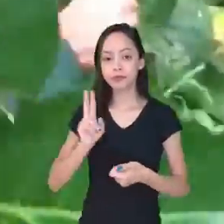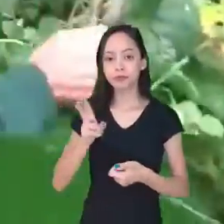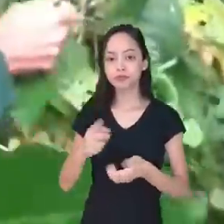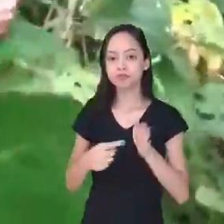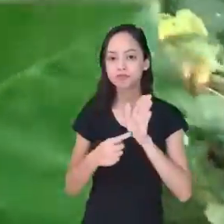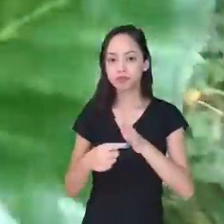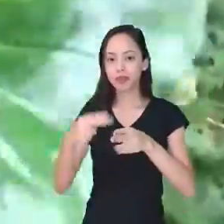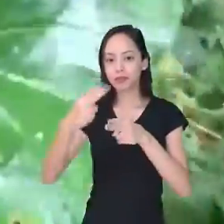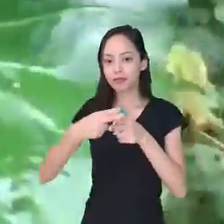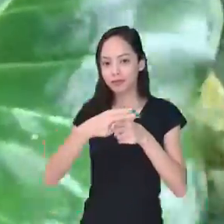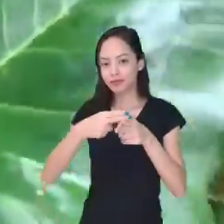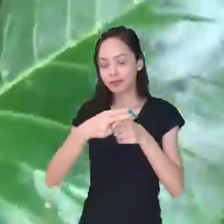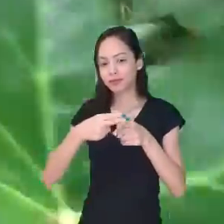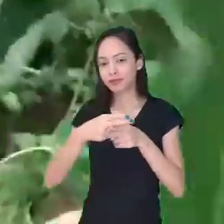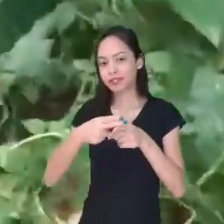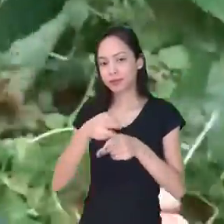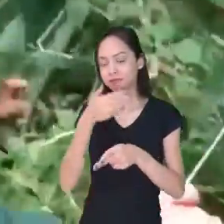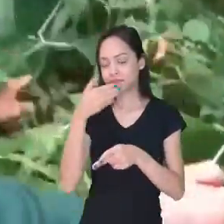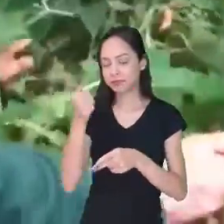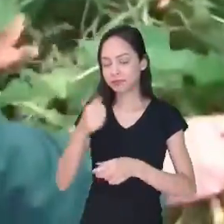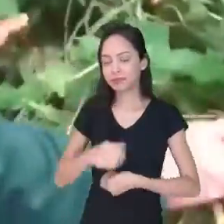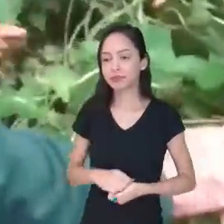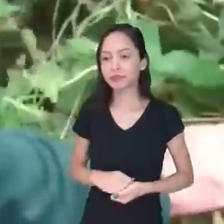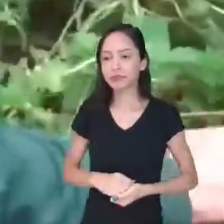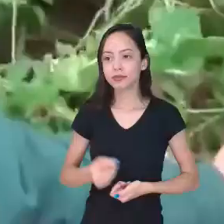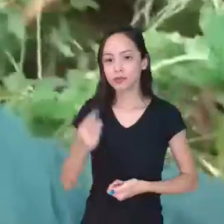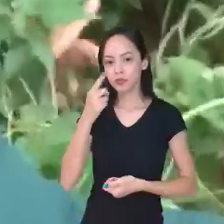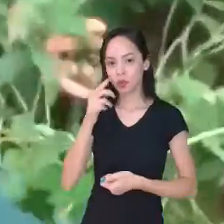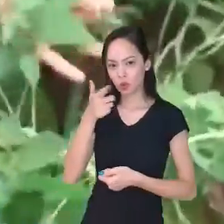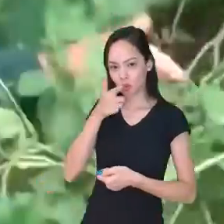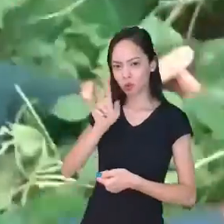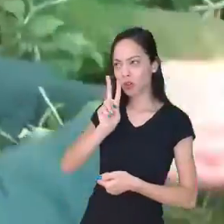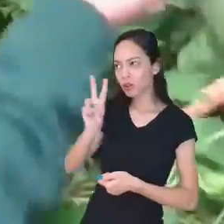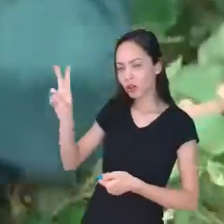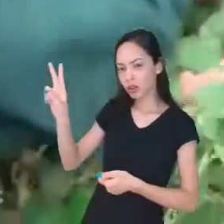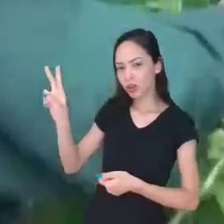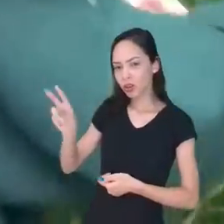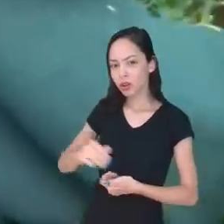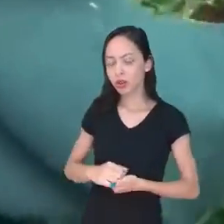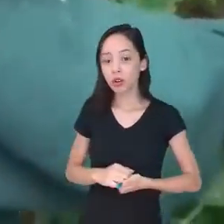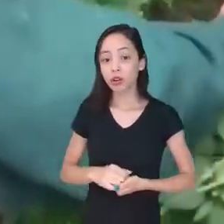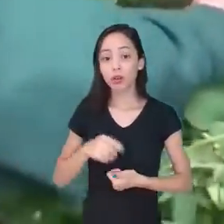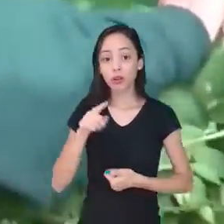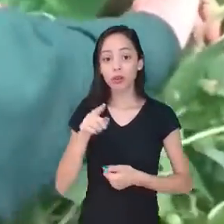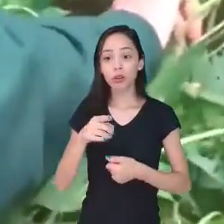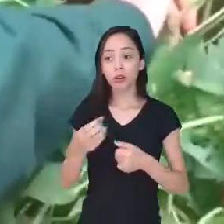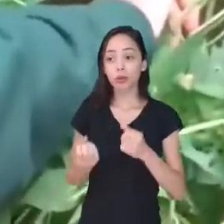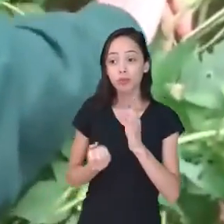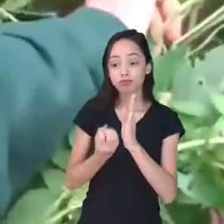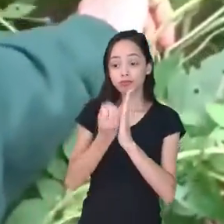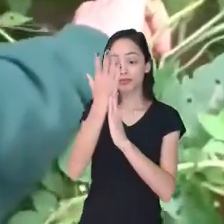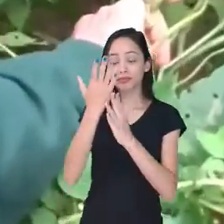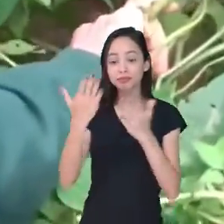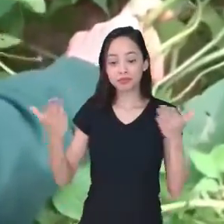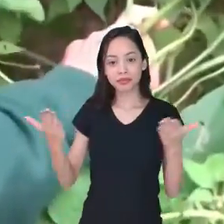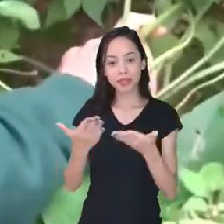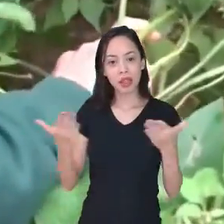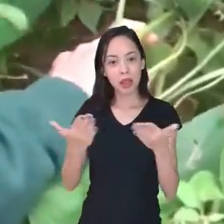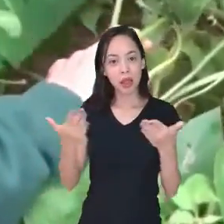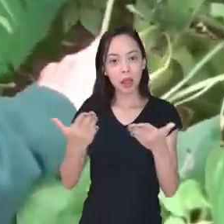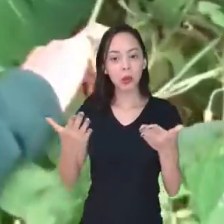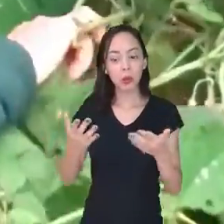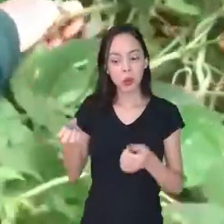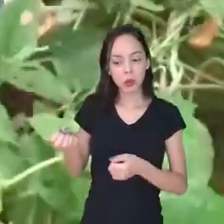né? Ó, essa aqui, você consegue chegar? Essa folha acabou de nascer, ó. Ela tá bem tenrinha,